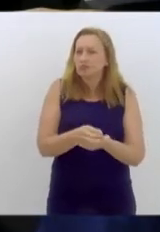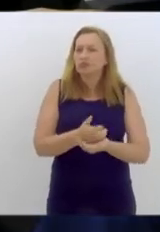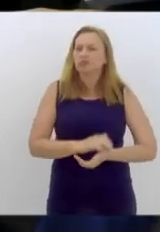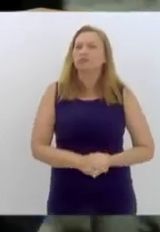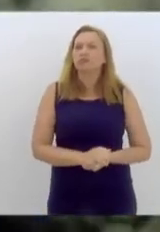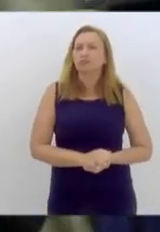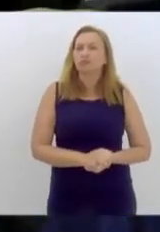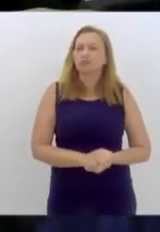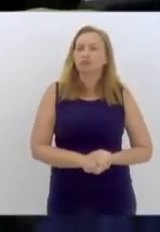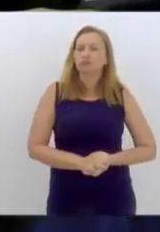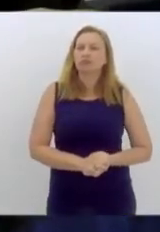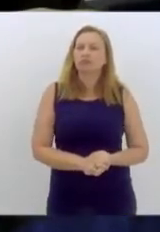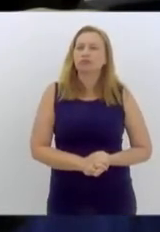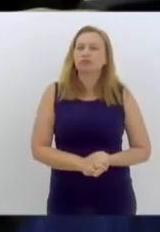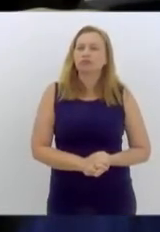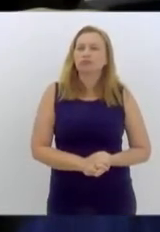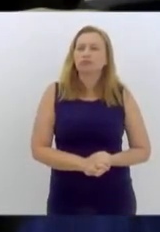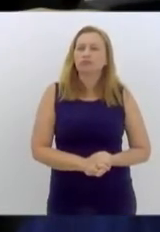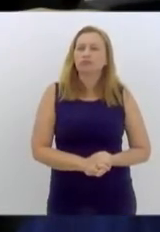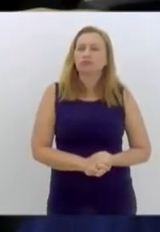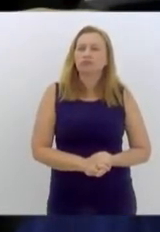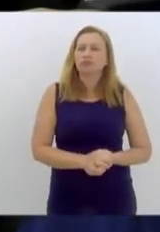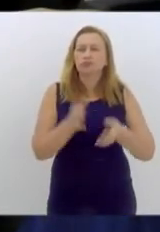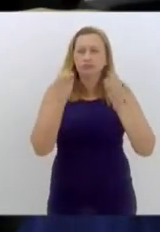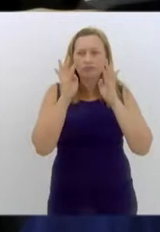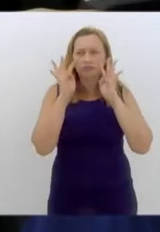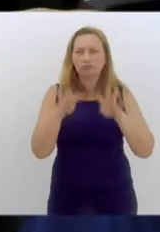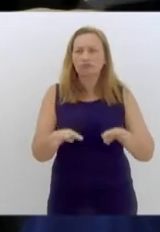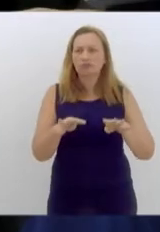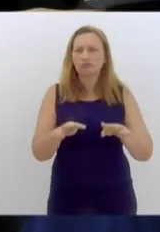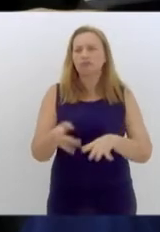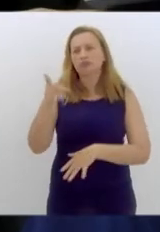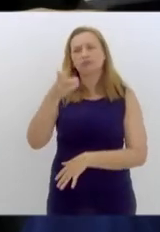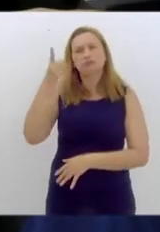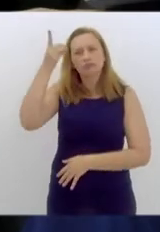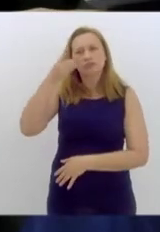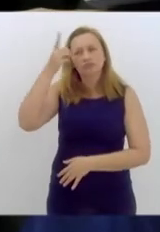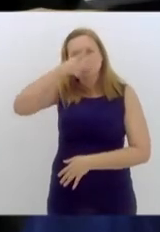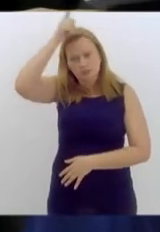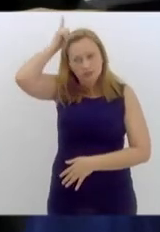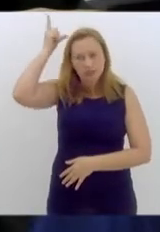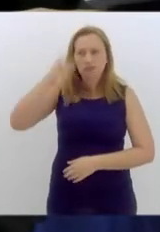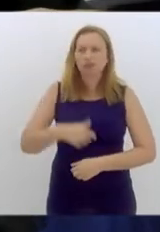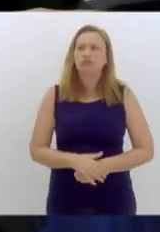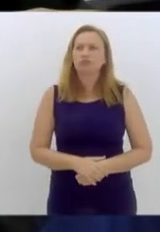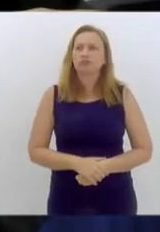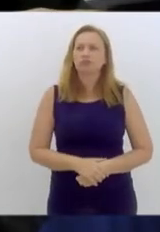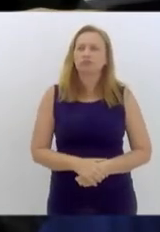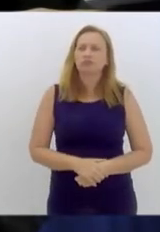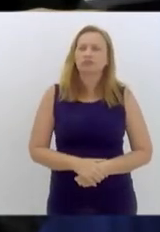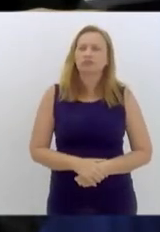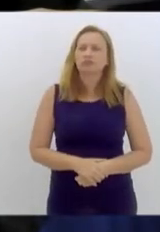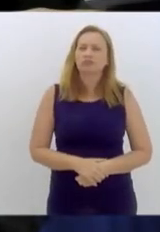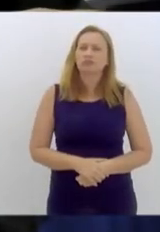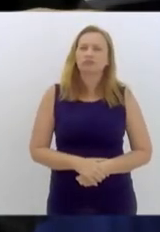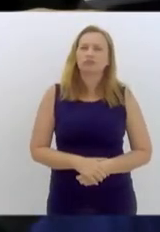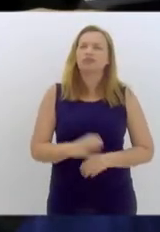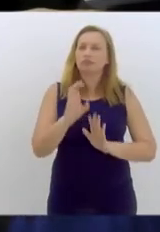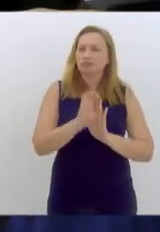assim, se exaurindo. E aí, o que me chama a atenção, deputado Luiz Paulo, é que a emenda constitucional